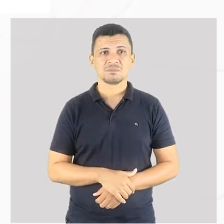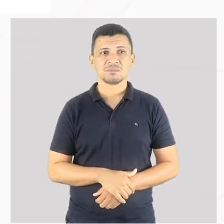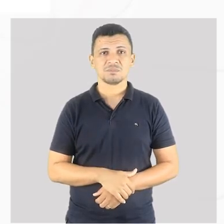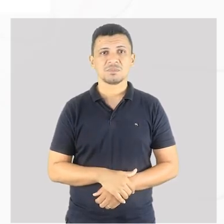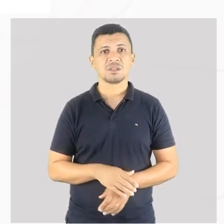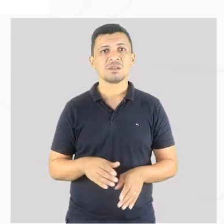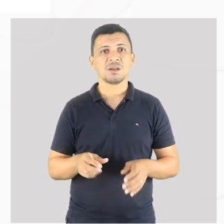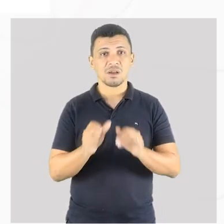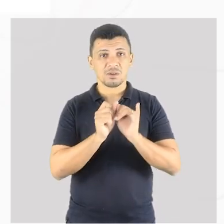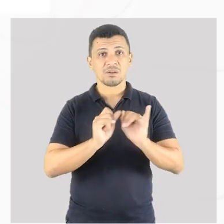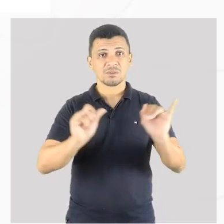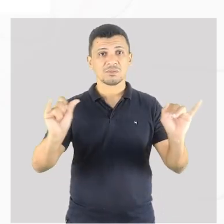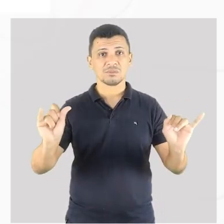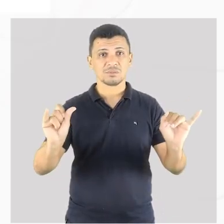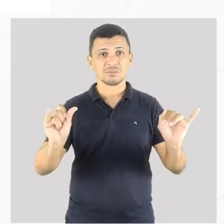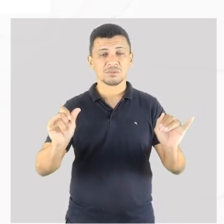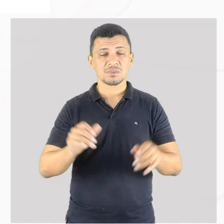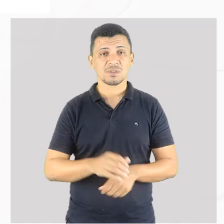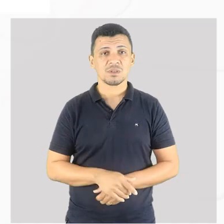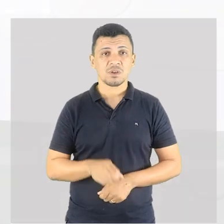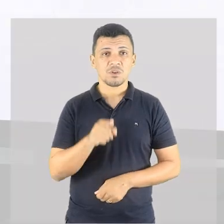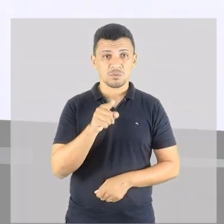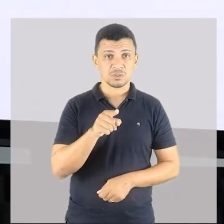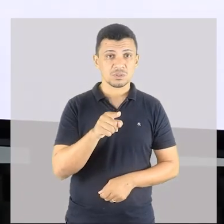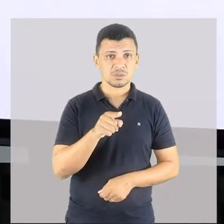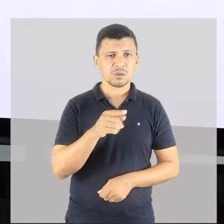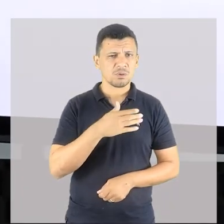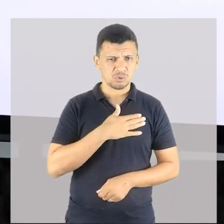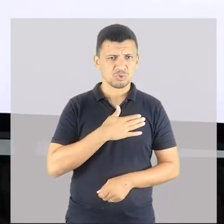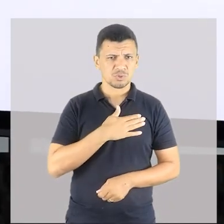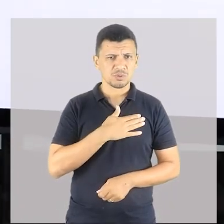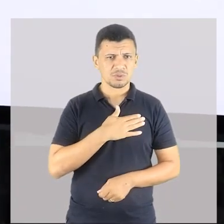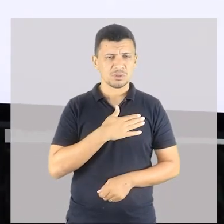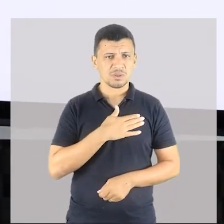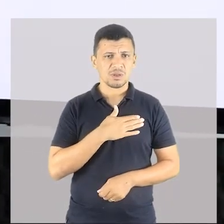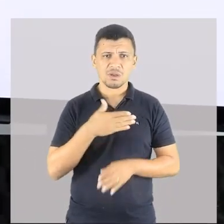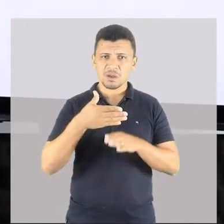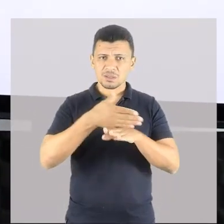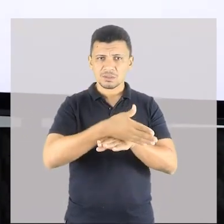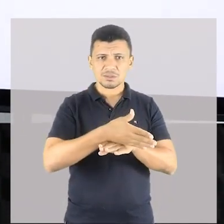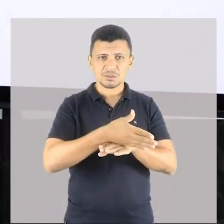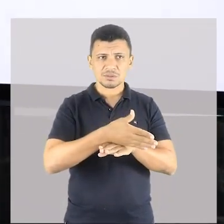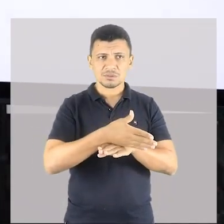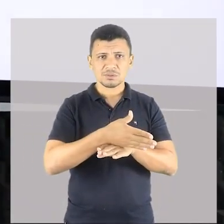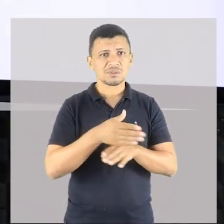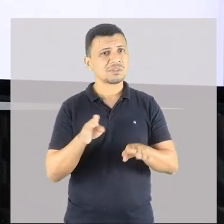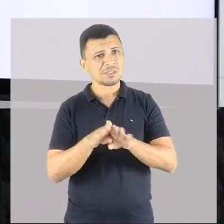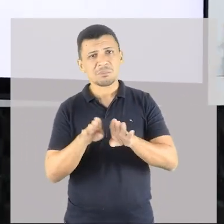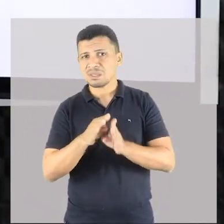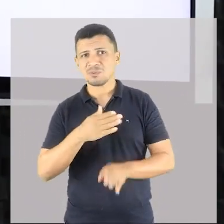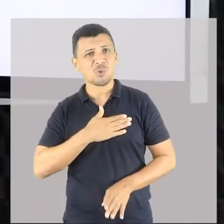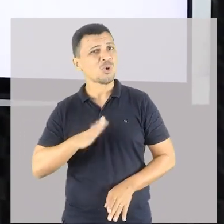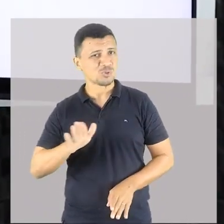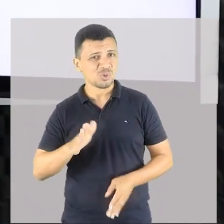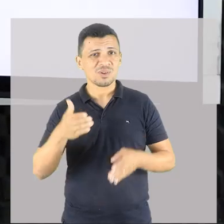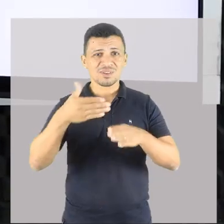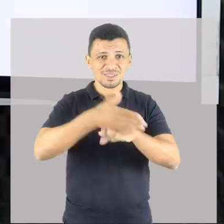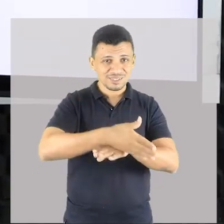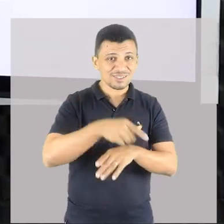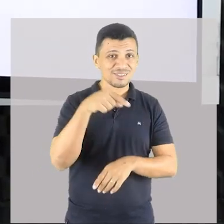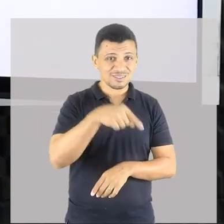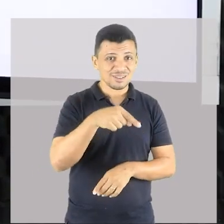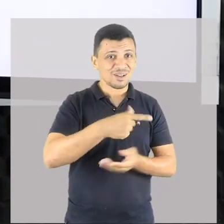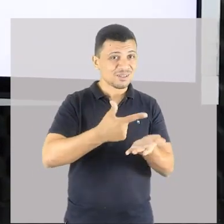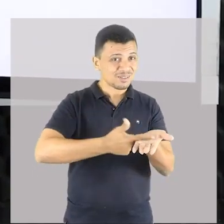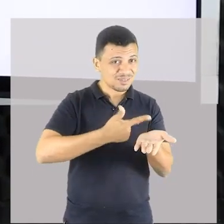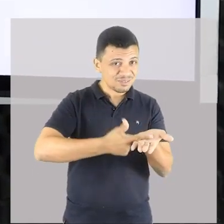um recadinho. Você que gostou, vai lá. Não, mesmo que não tenha gostado também, tá? Tem que ir lá